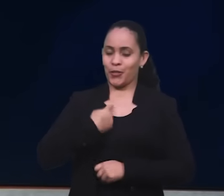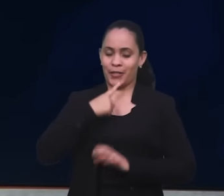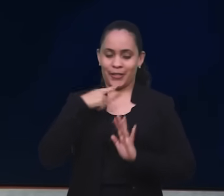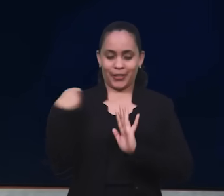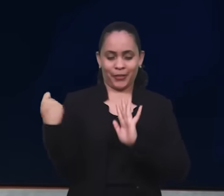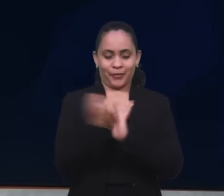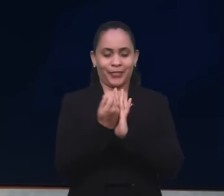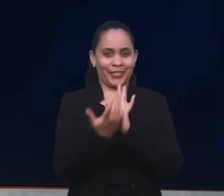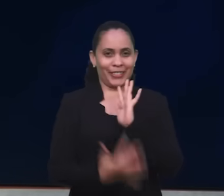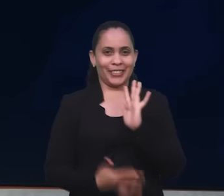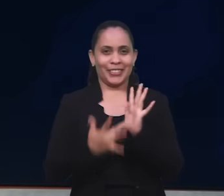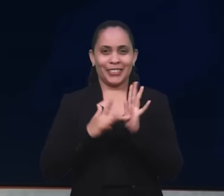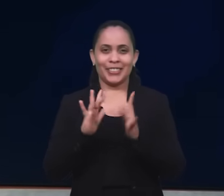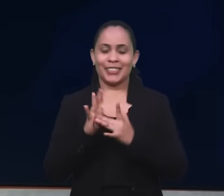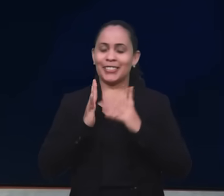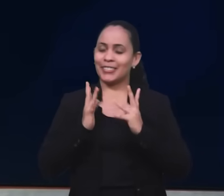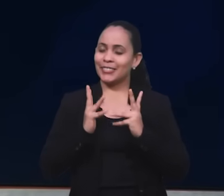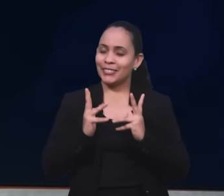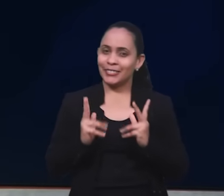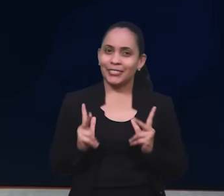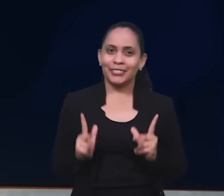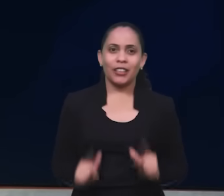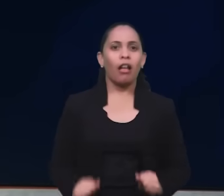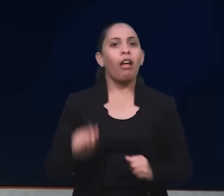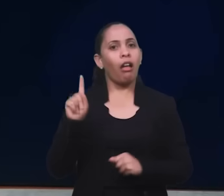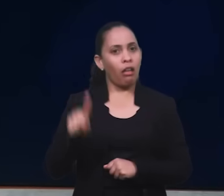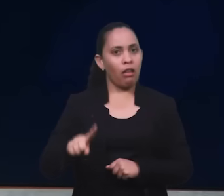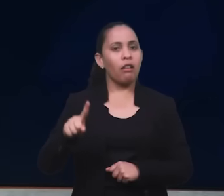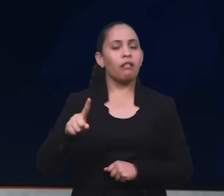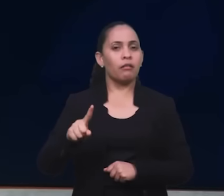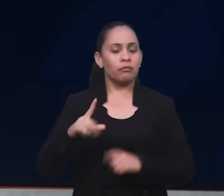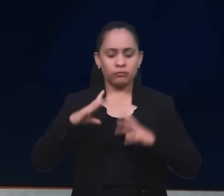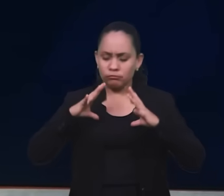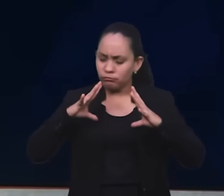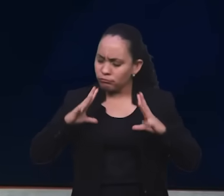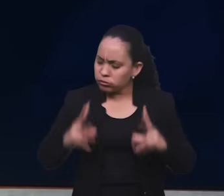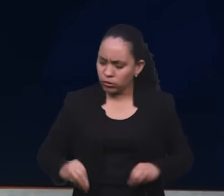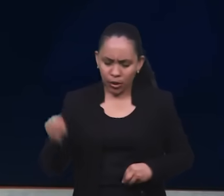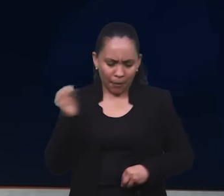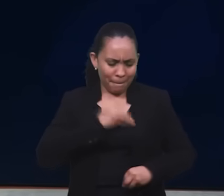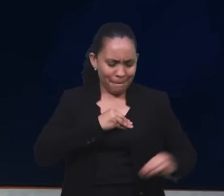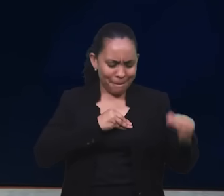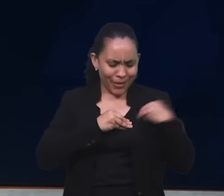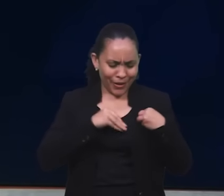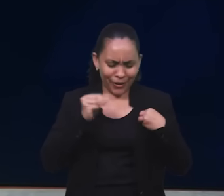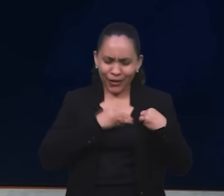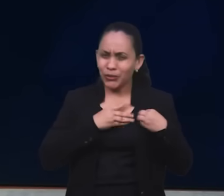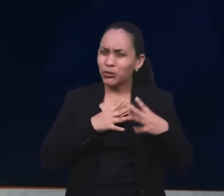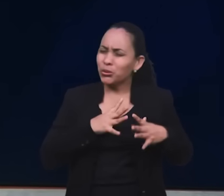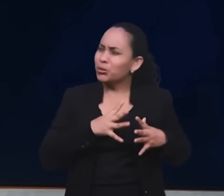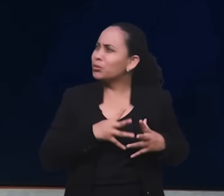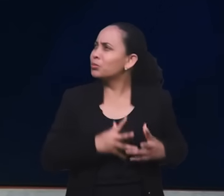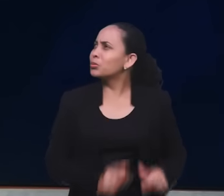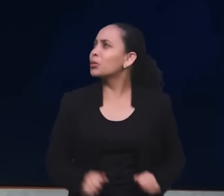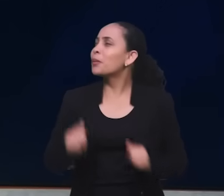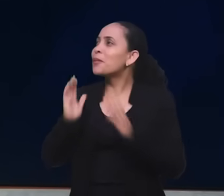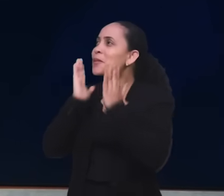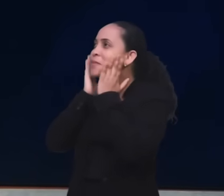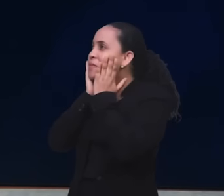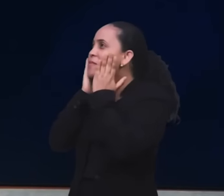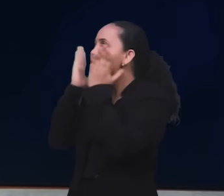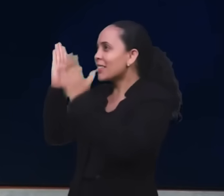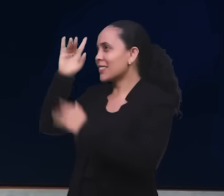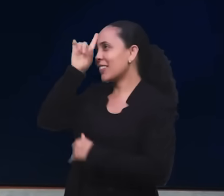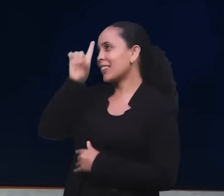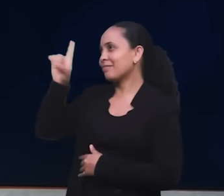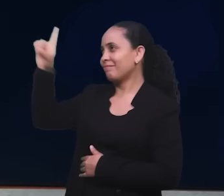do Cordeiro, do sangue do Senhor Jesus. É uma limpeza de todo pecado, de toda impureza, para nos apresentarmos